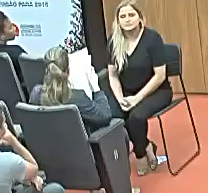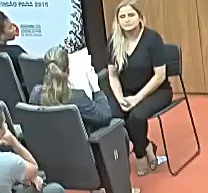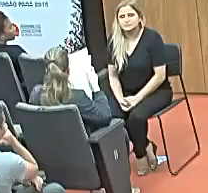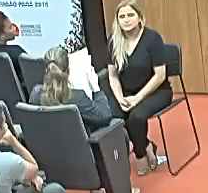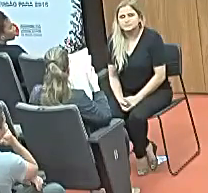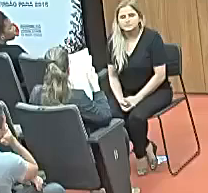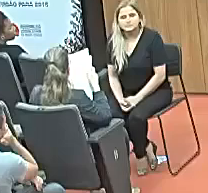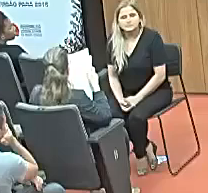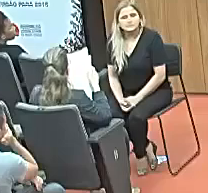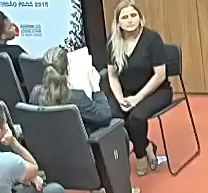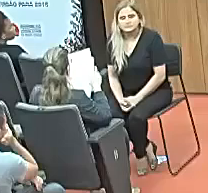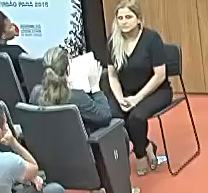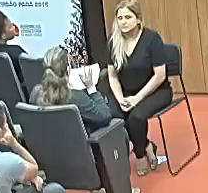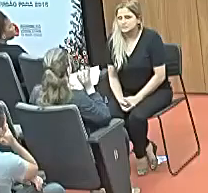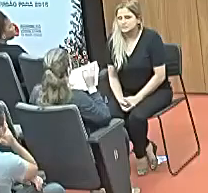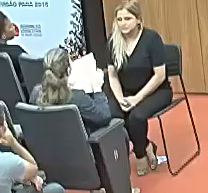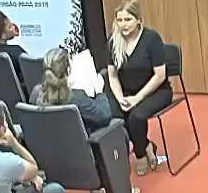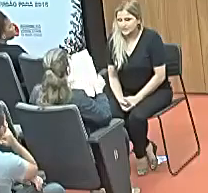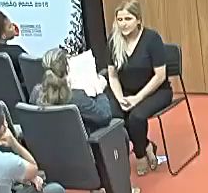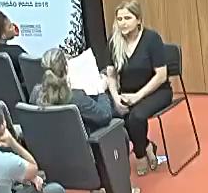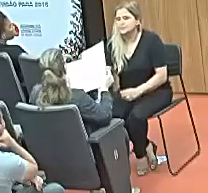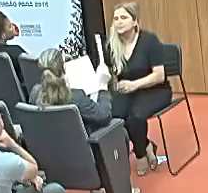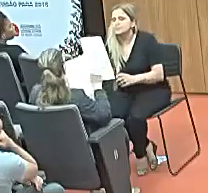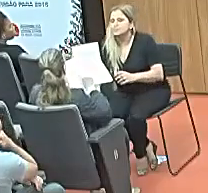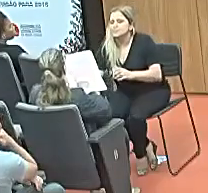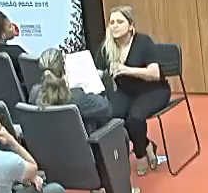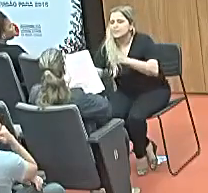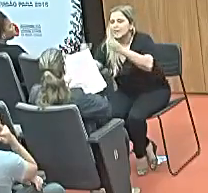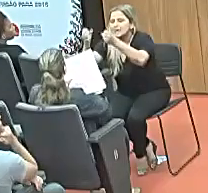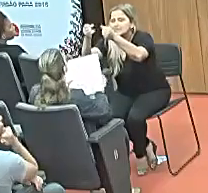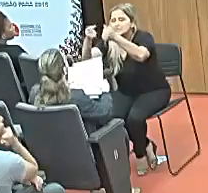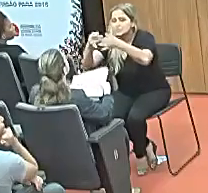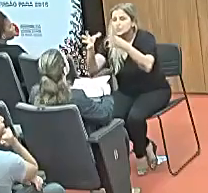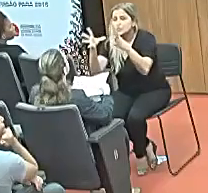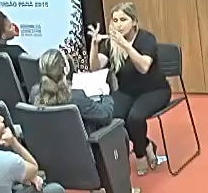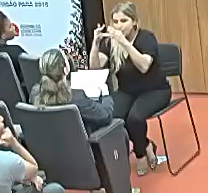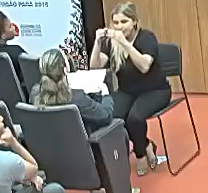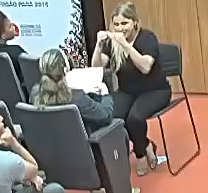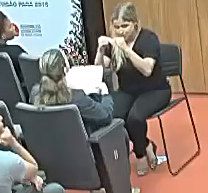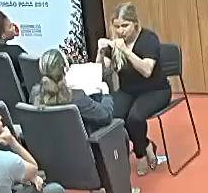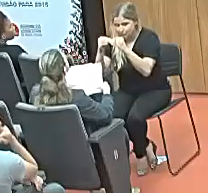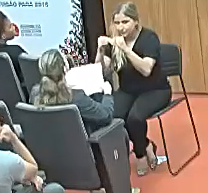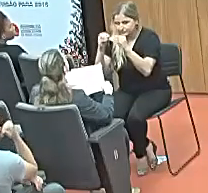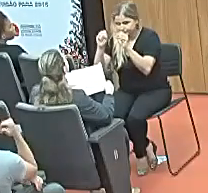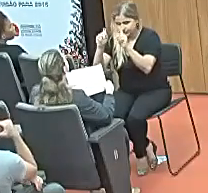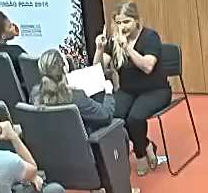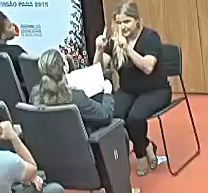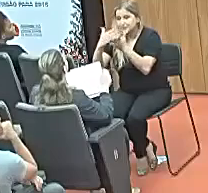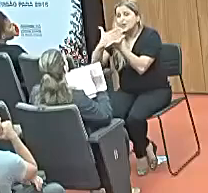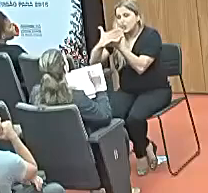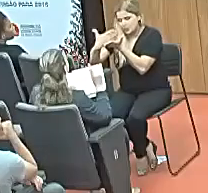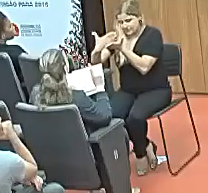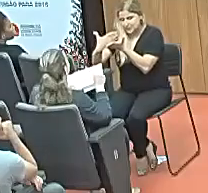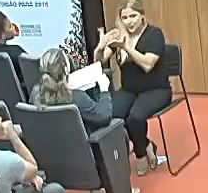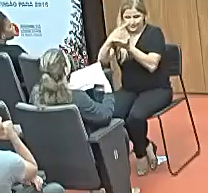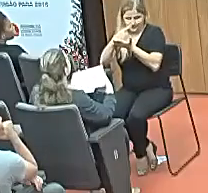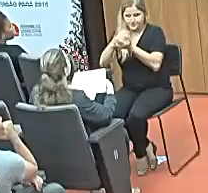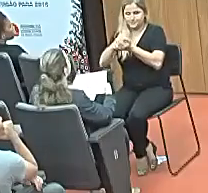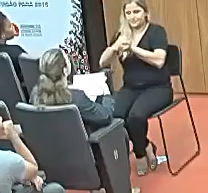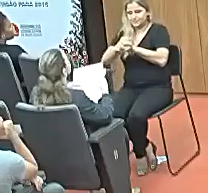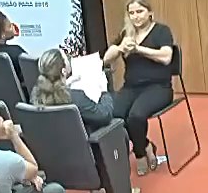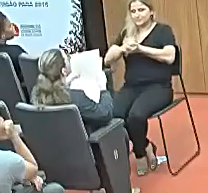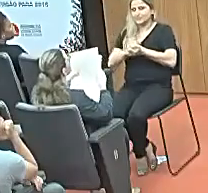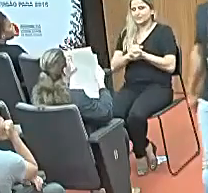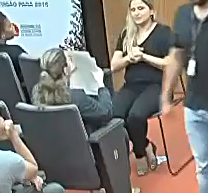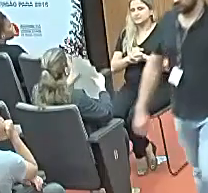comissão estou muito feliz com esse processo nesses dias andré eu estive nas